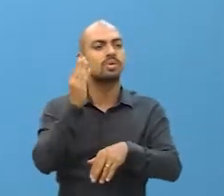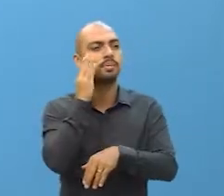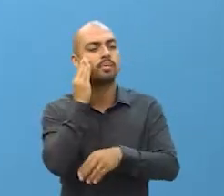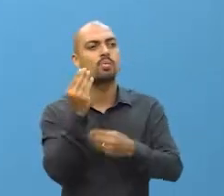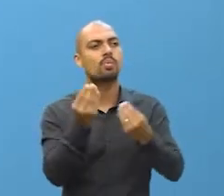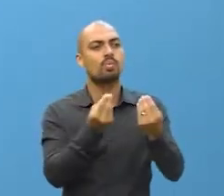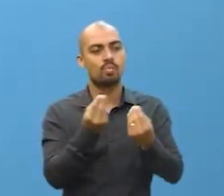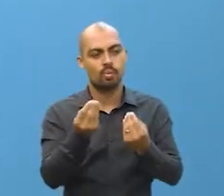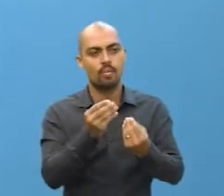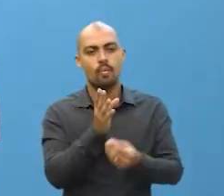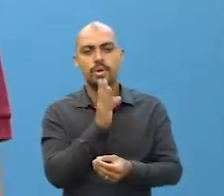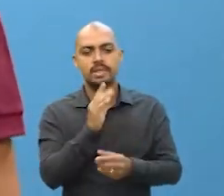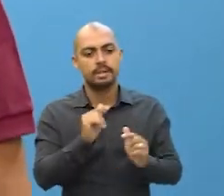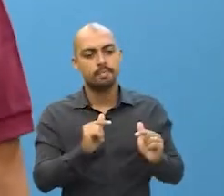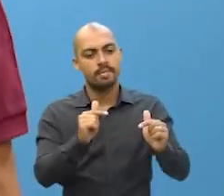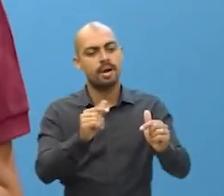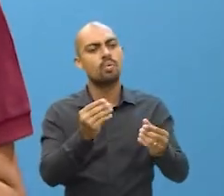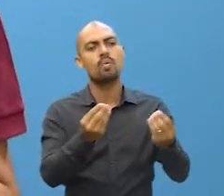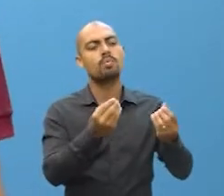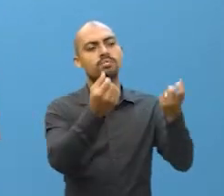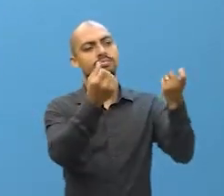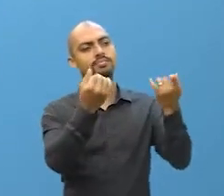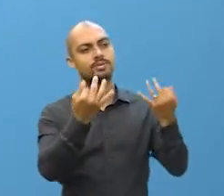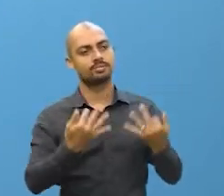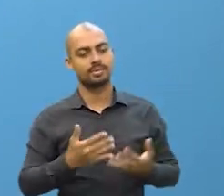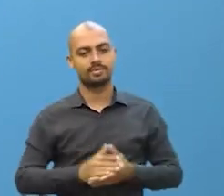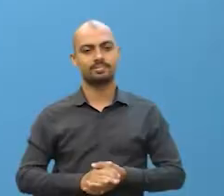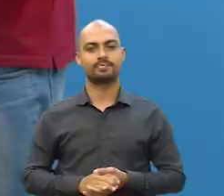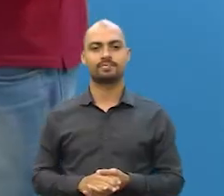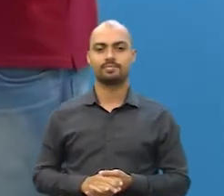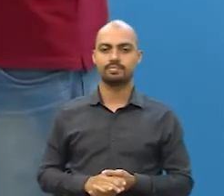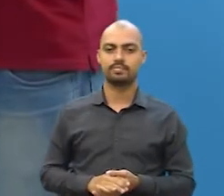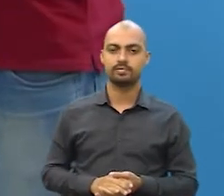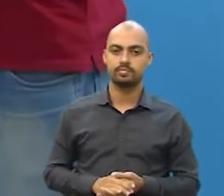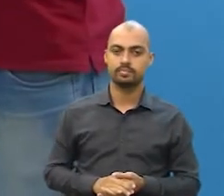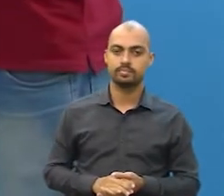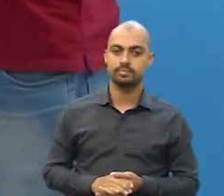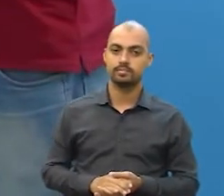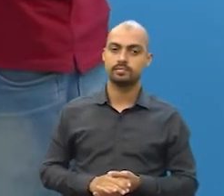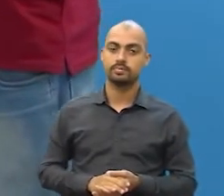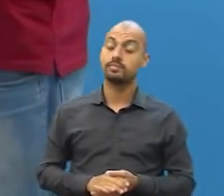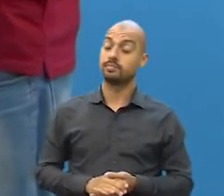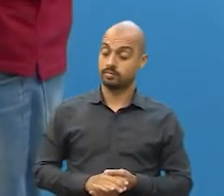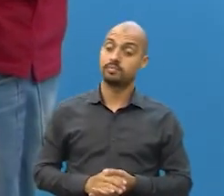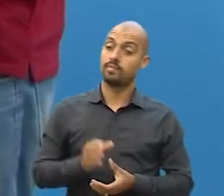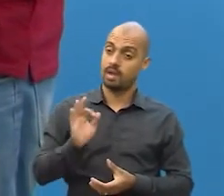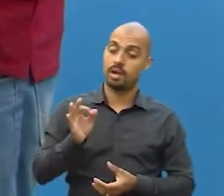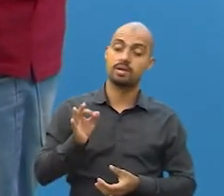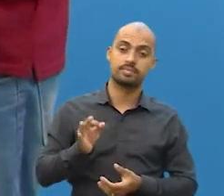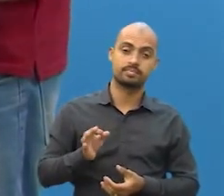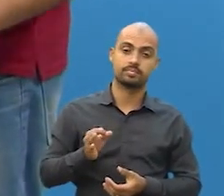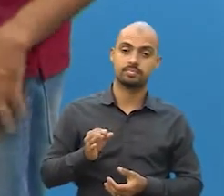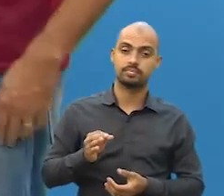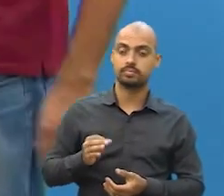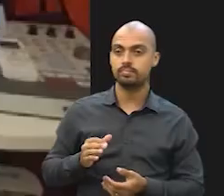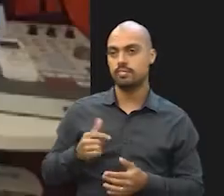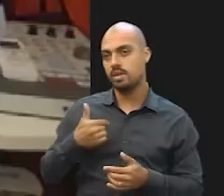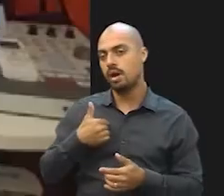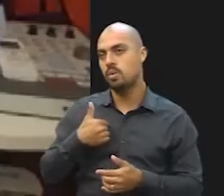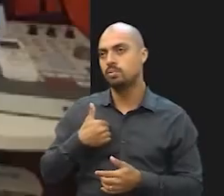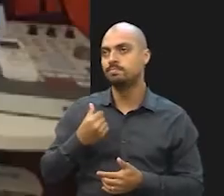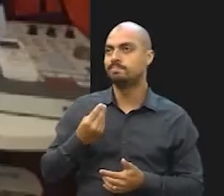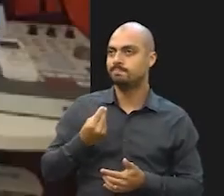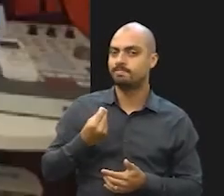saber, para começar a trabalhar nessa área. Como é que foi essa história aí, hein? É, cara,